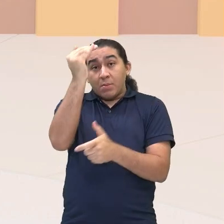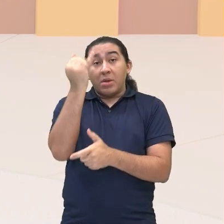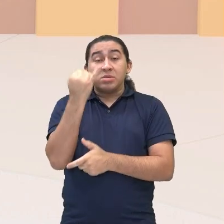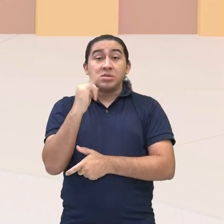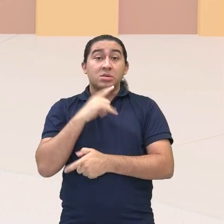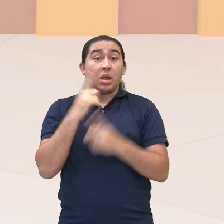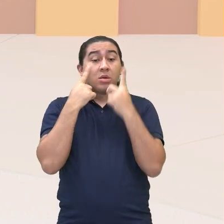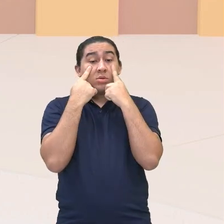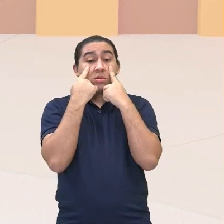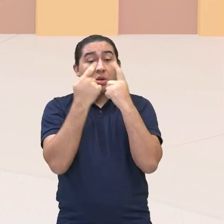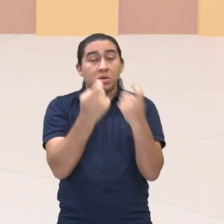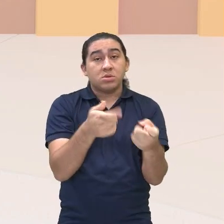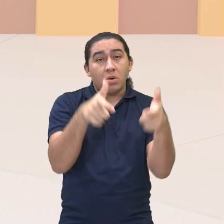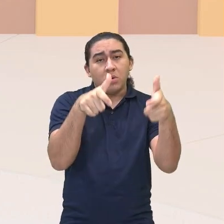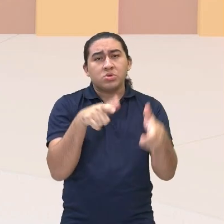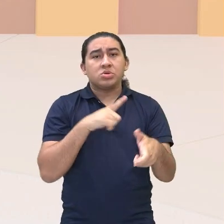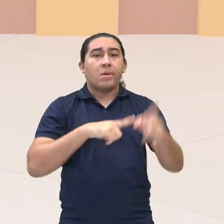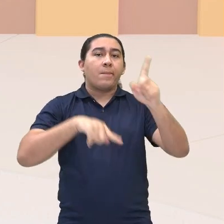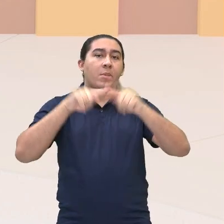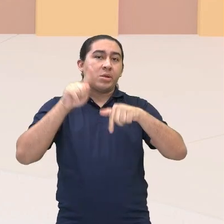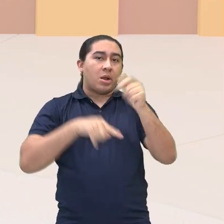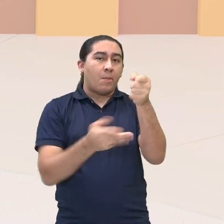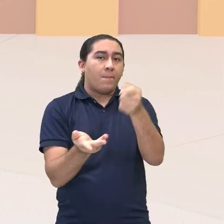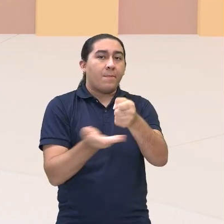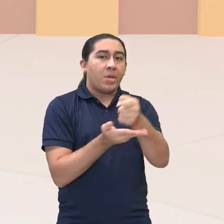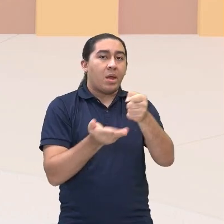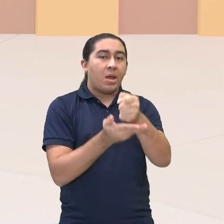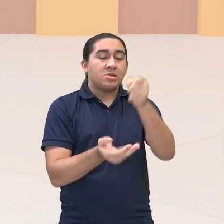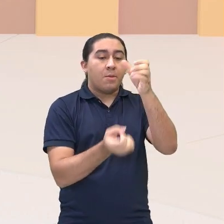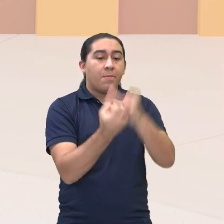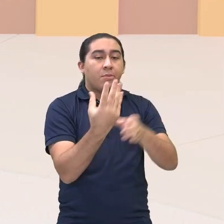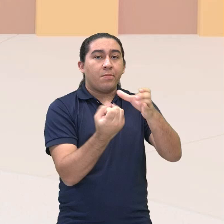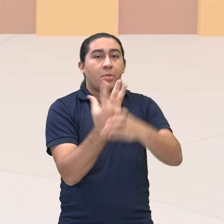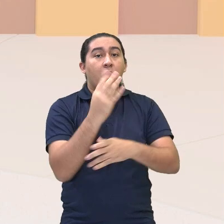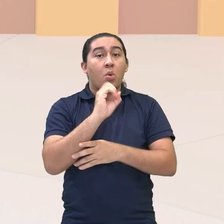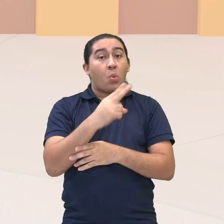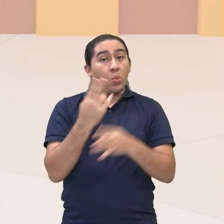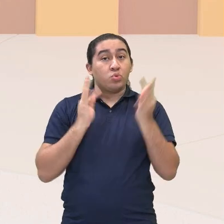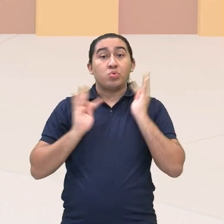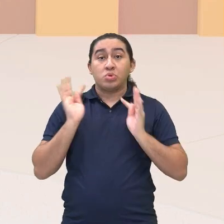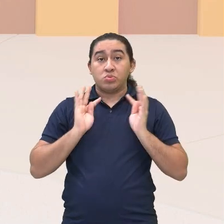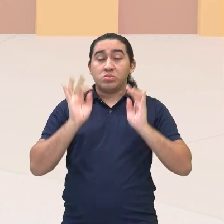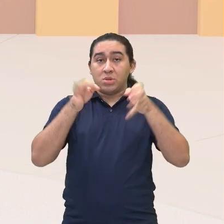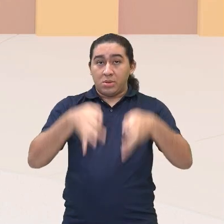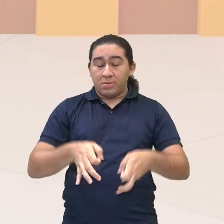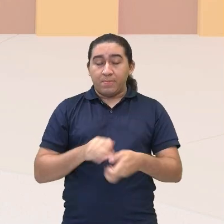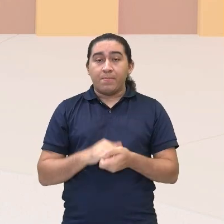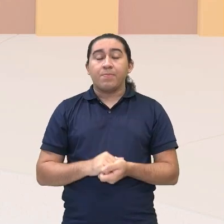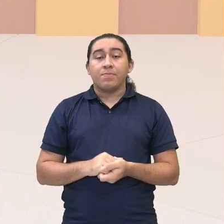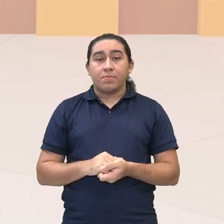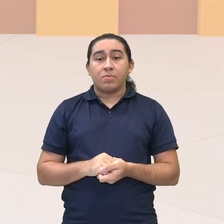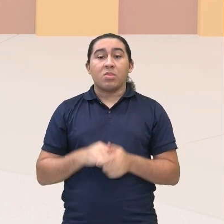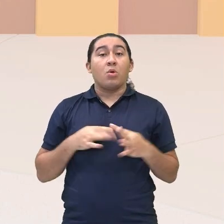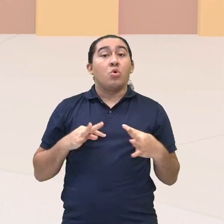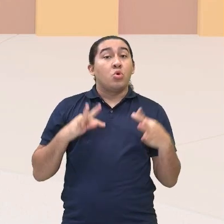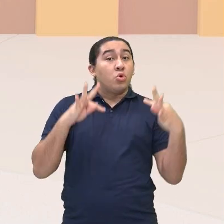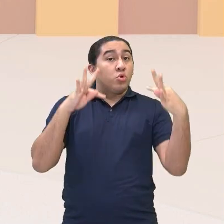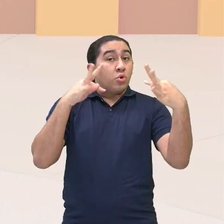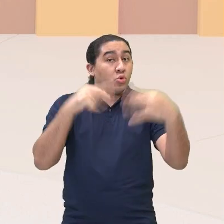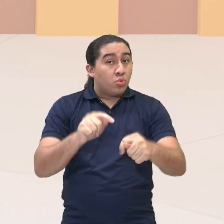atenção através de uma matéria-prima ou através mesmo da parte de turismo, tá? Isso tudo englobando